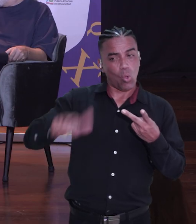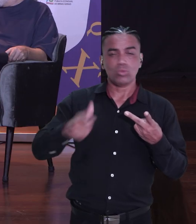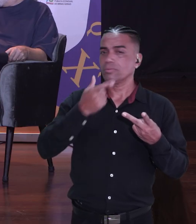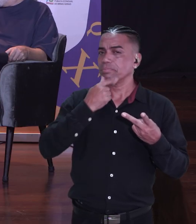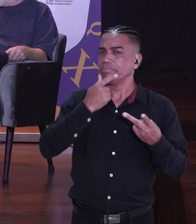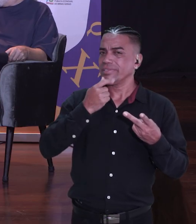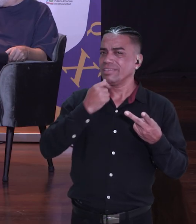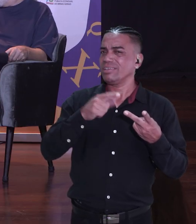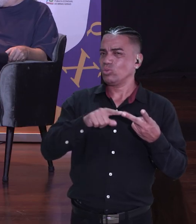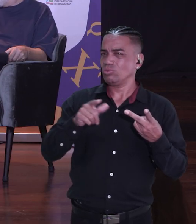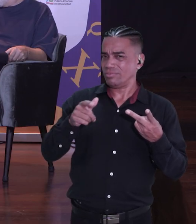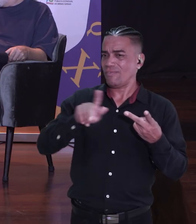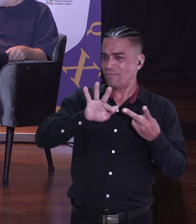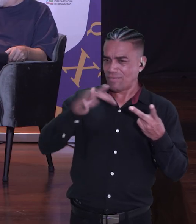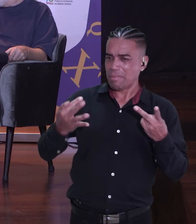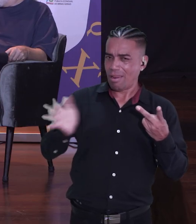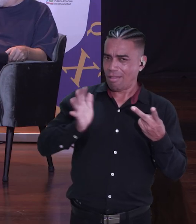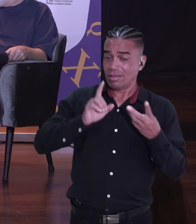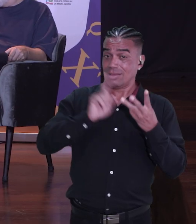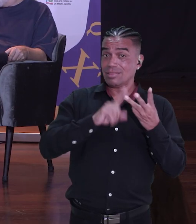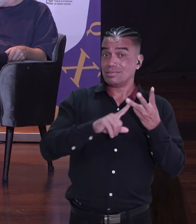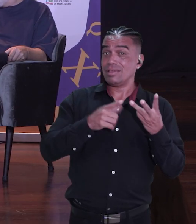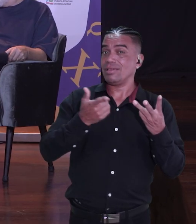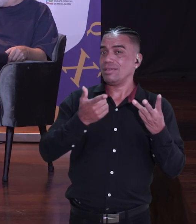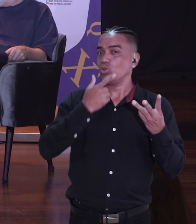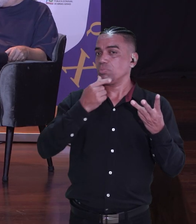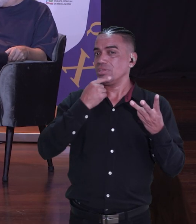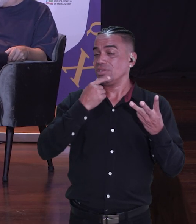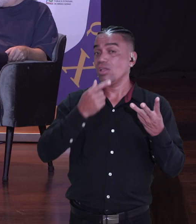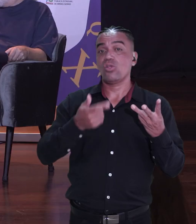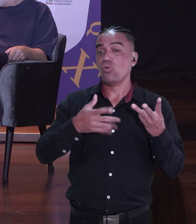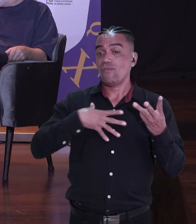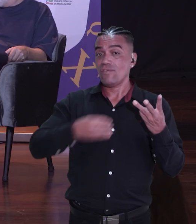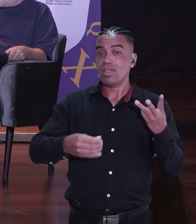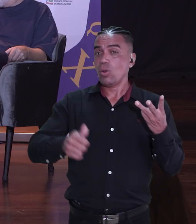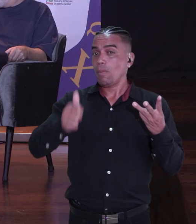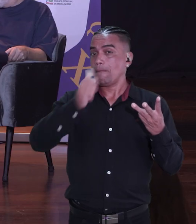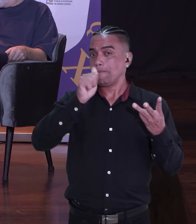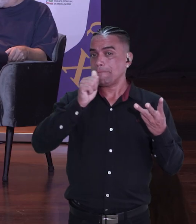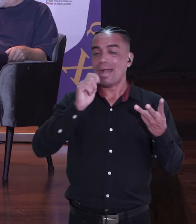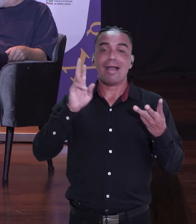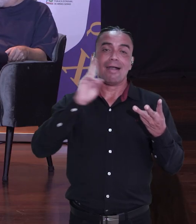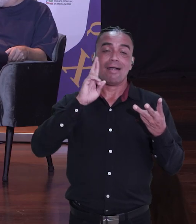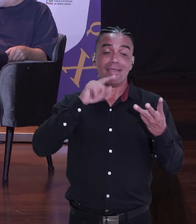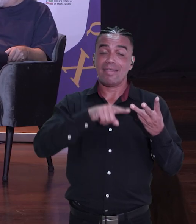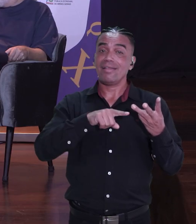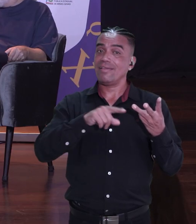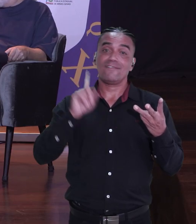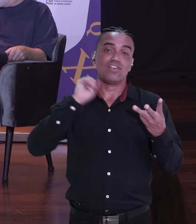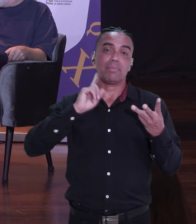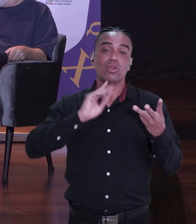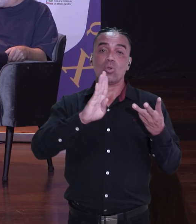sei porquê, um outro menino também, filho de um bacana lá, e um terceiro, filho de um dono de um botequim, que não era